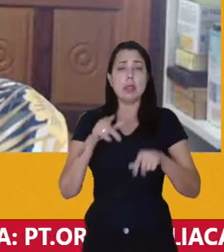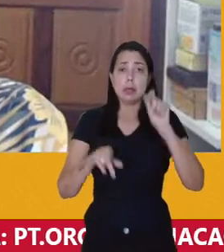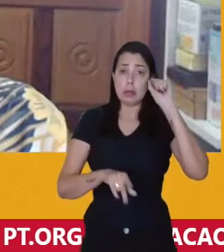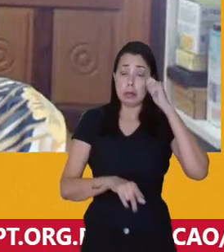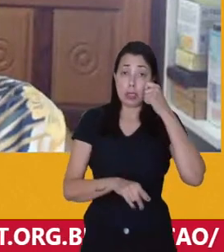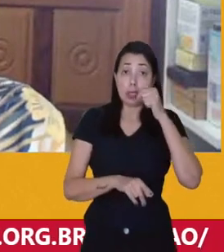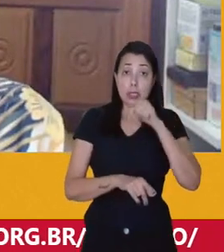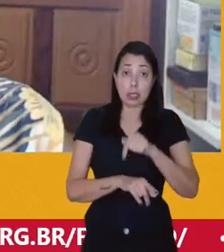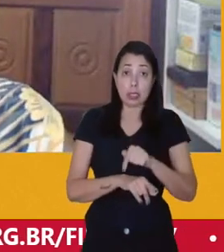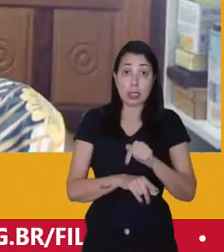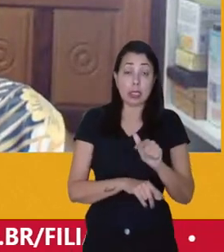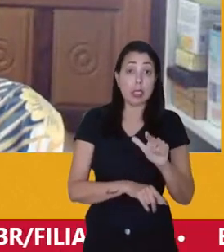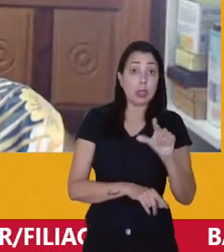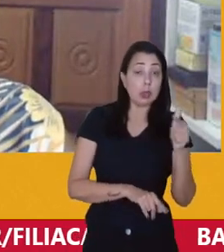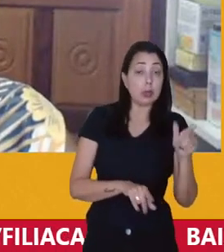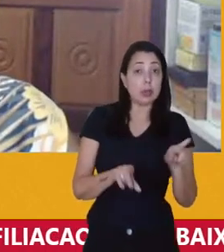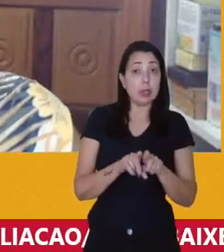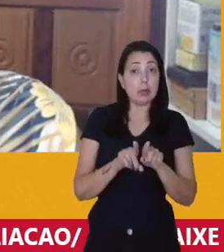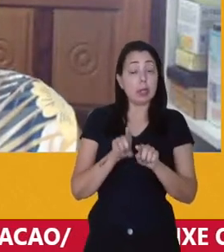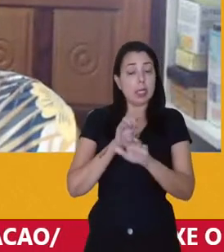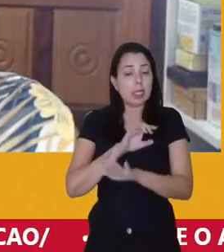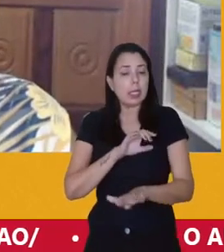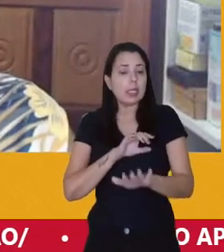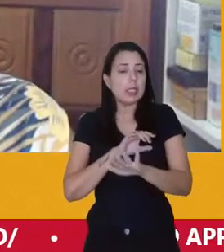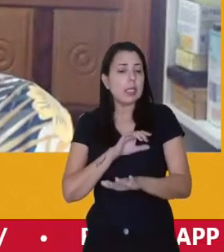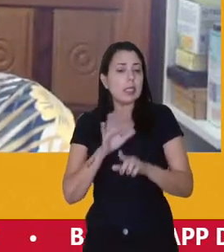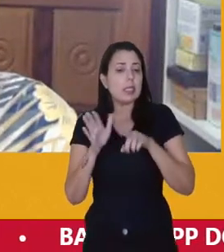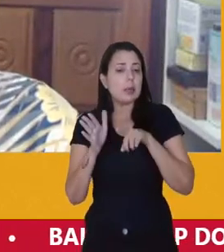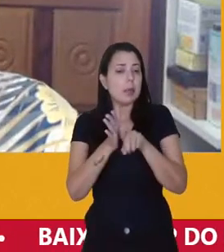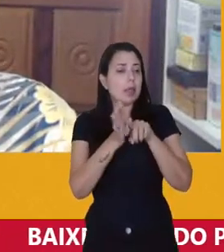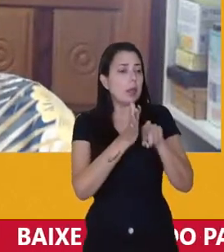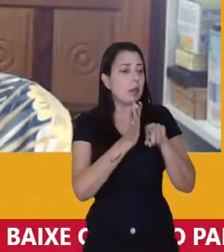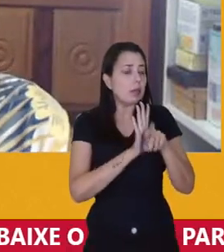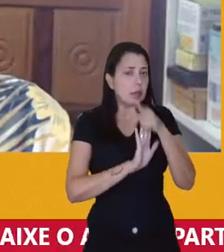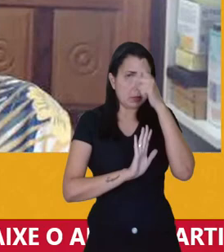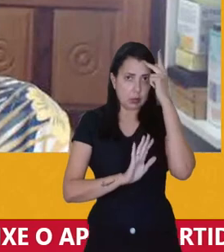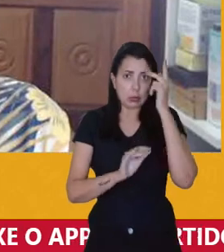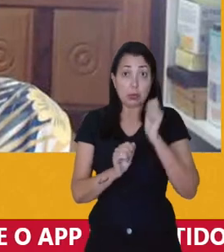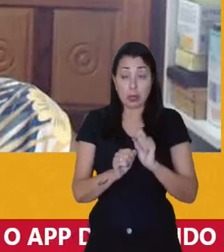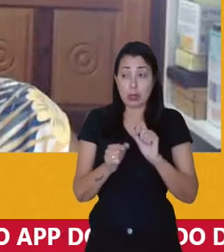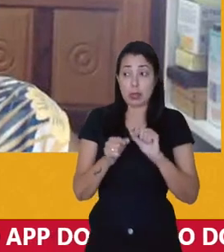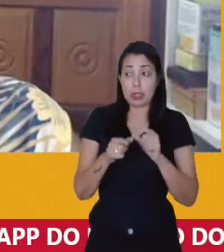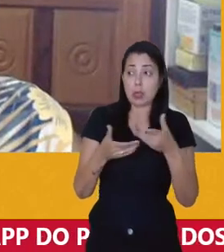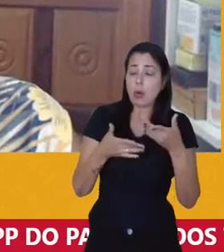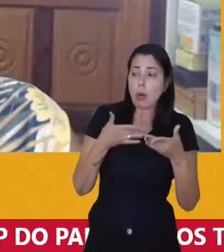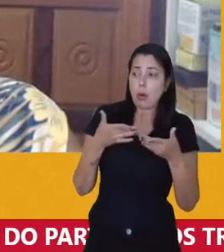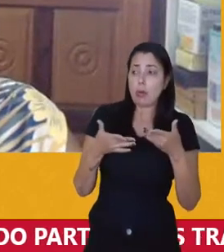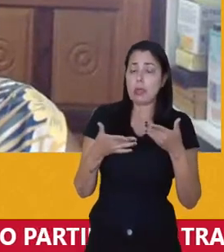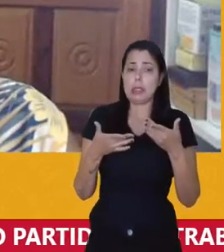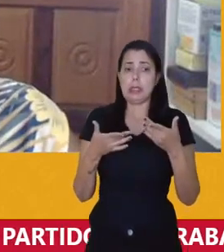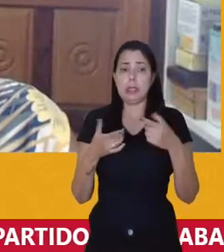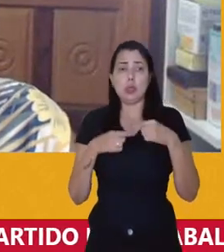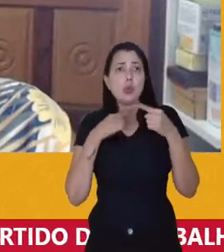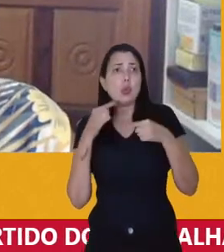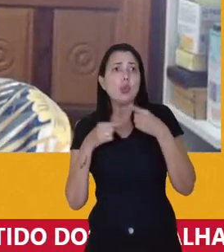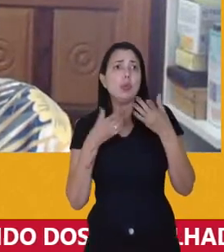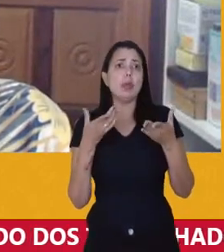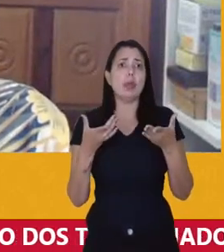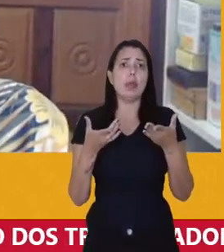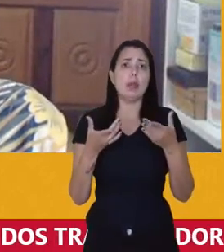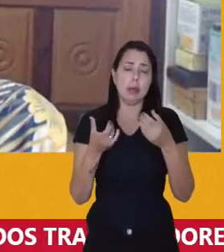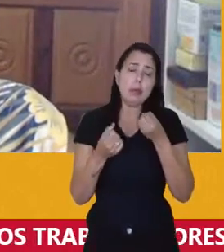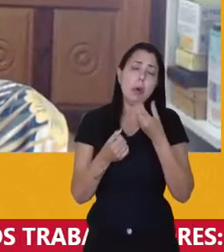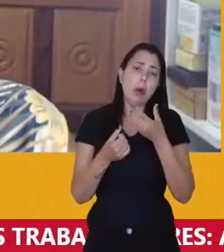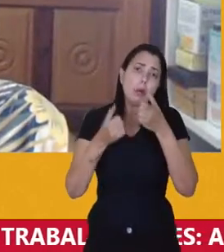aqui das outras infâncias? Acho que essa pergunta as pessoas podem estar se fazendo. E acho que era legal falarmos um pouco sobre